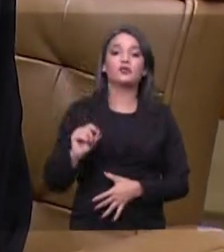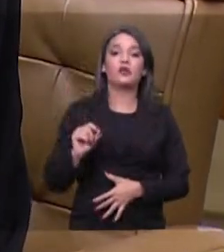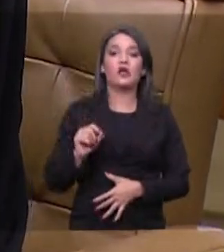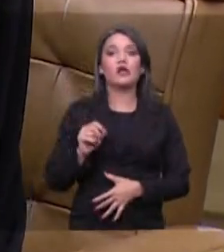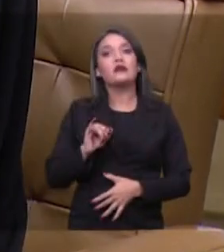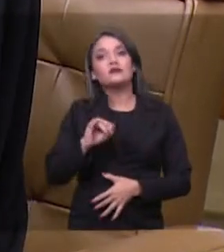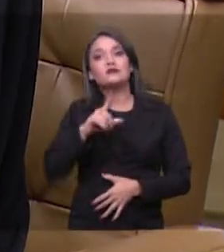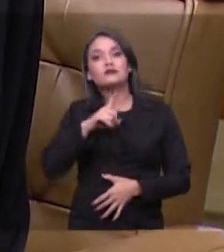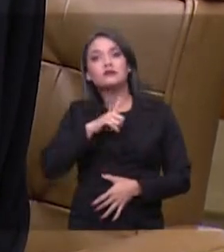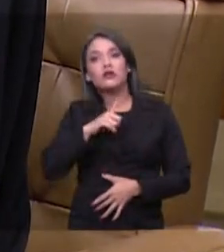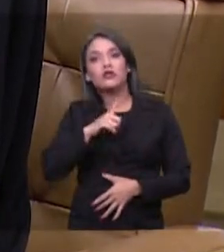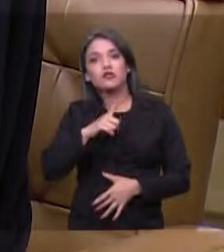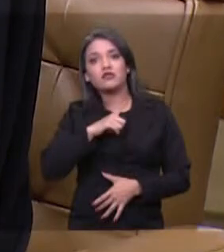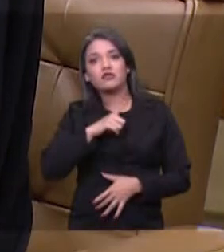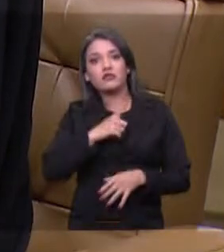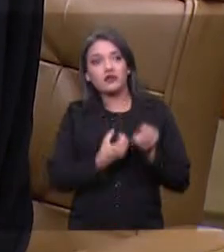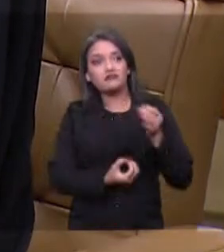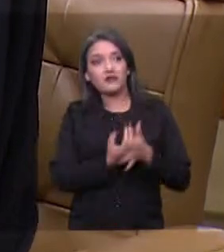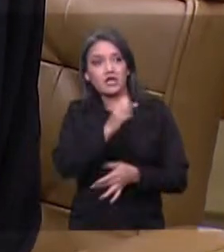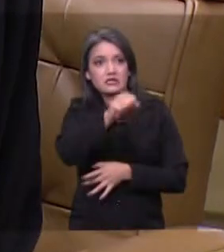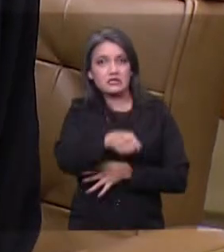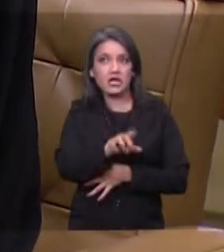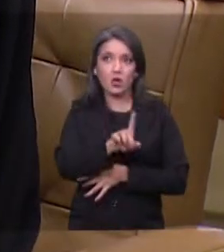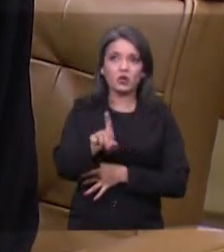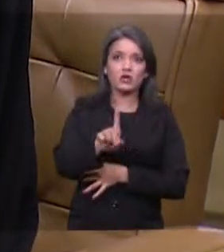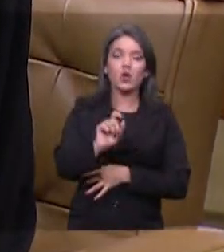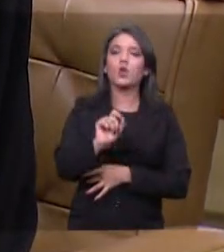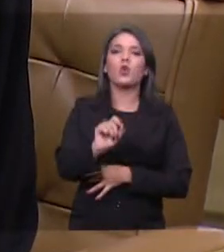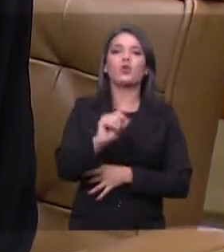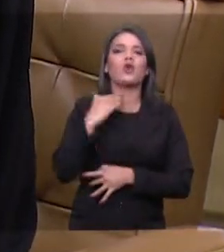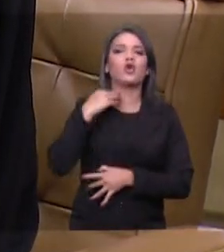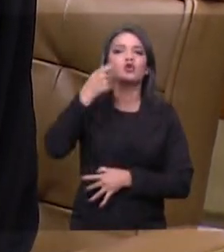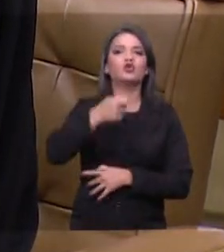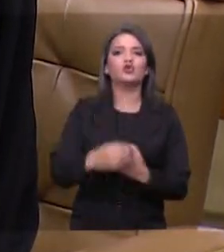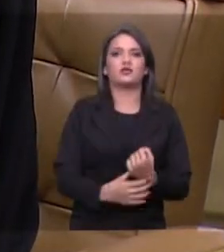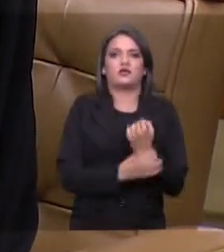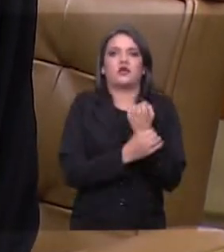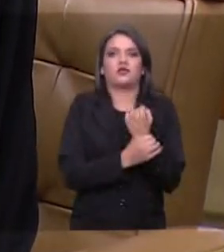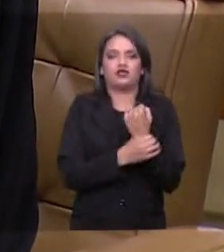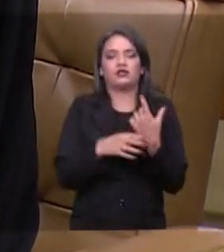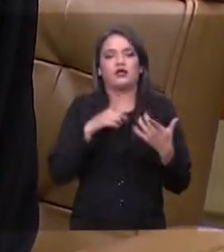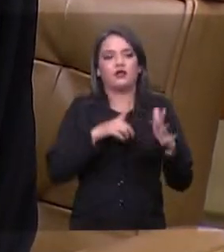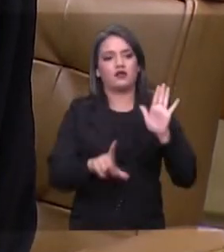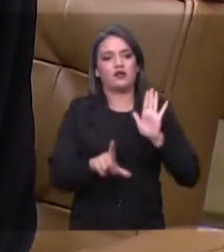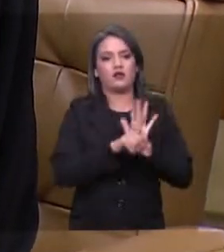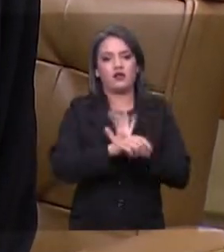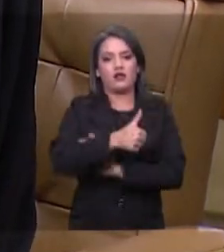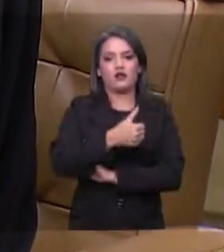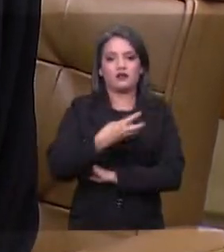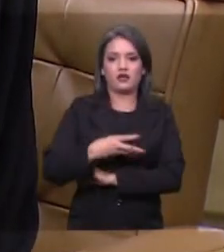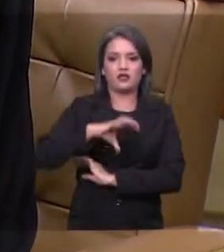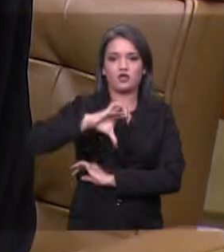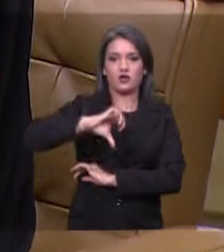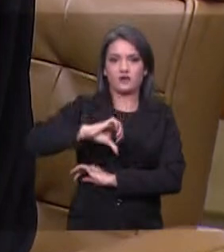não da figura do juiz das garantias, previsto na Lei